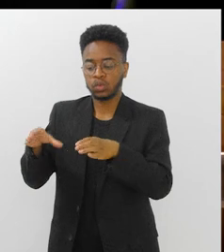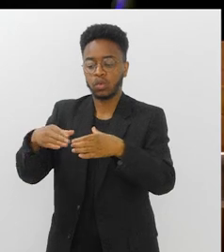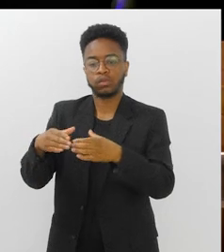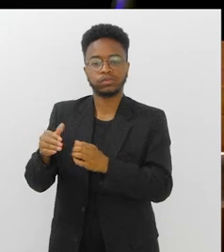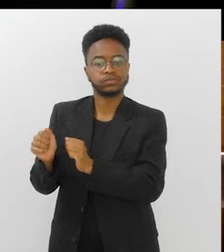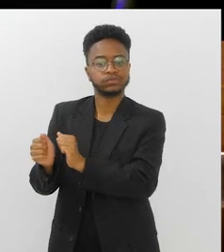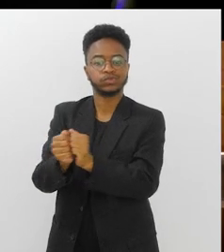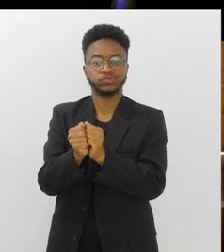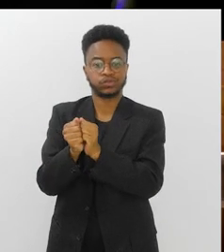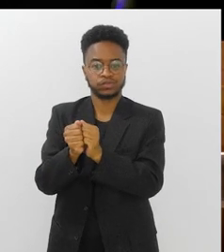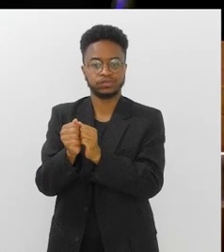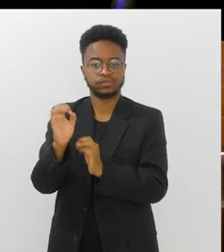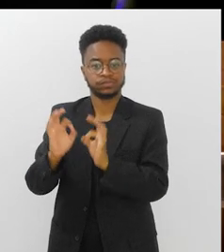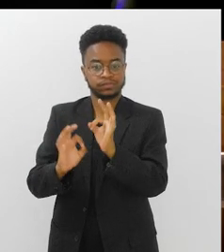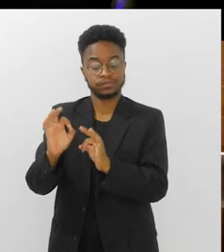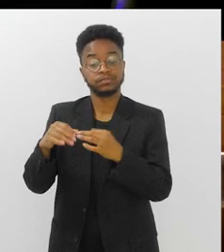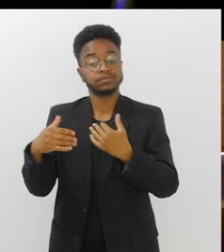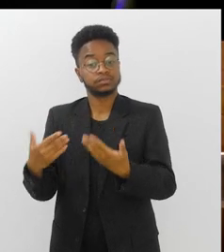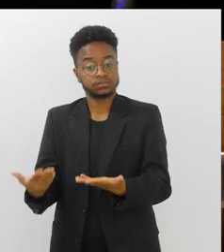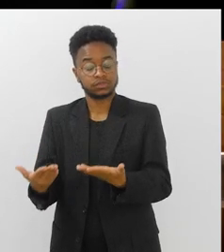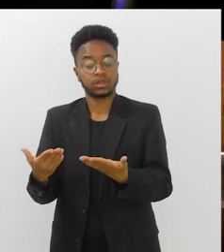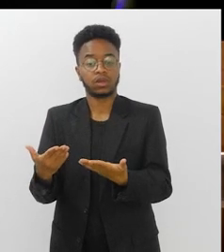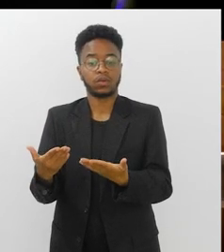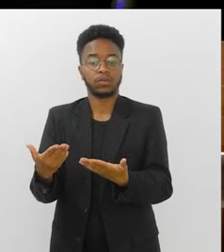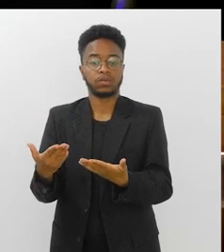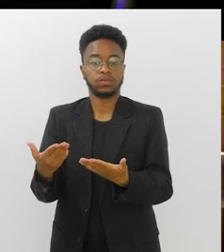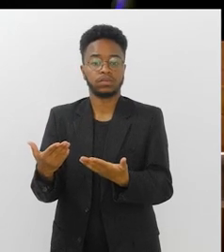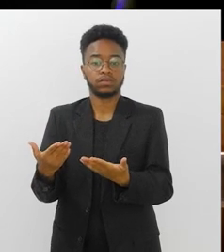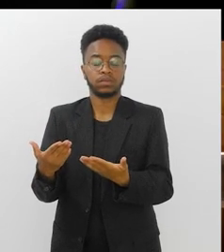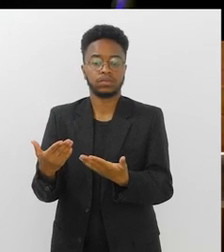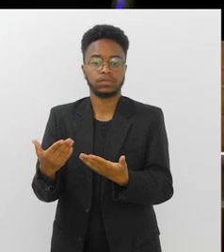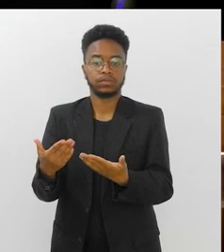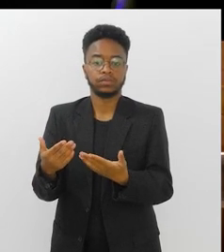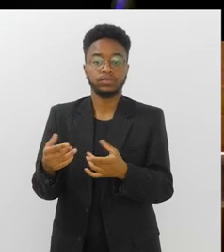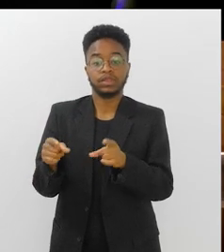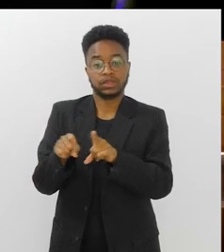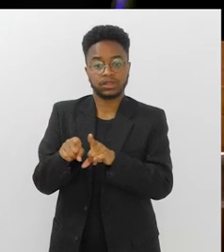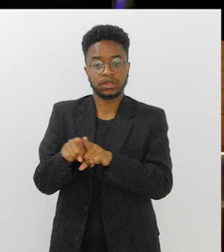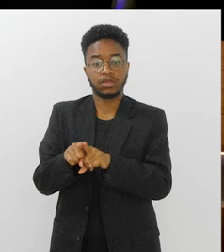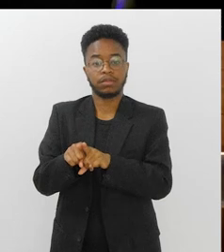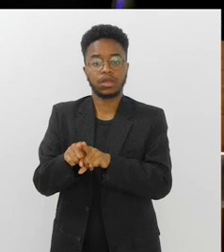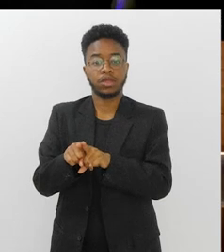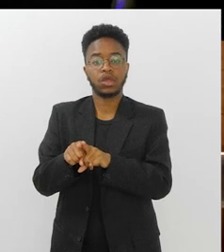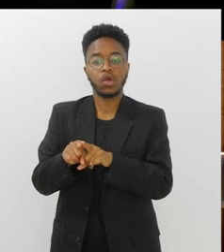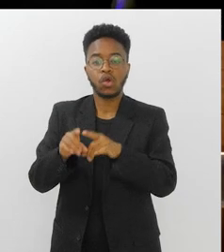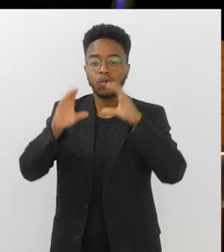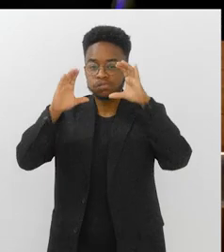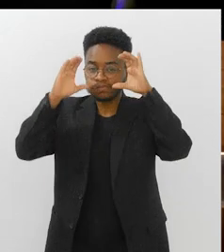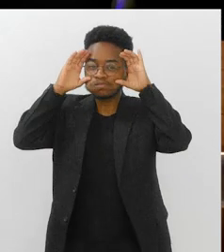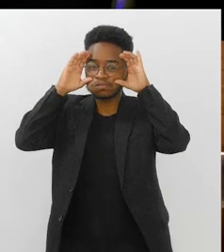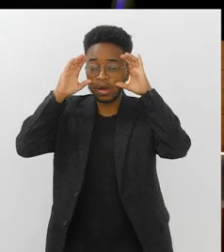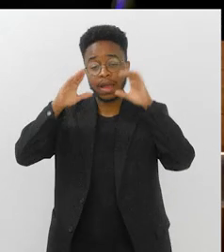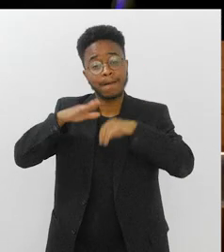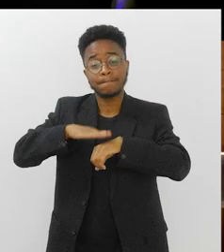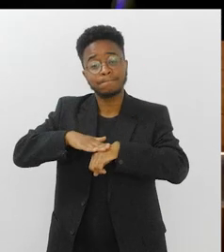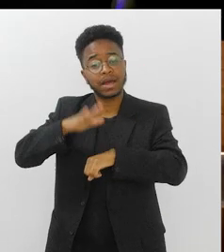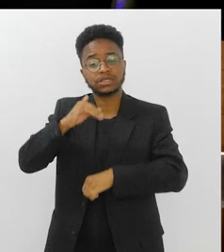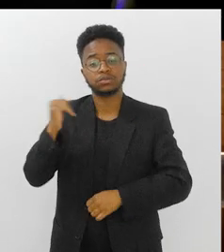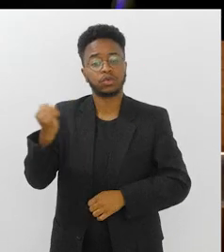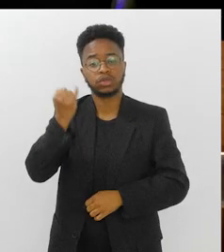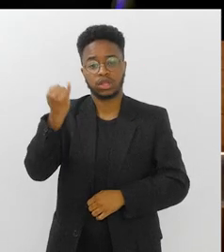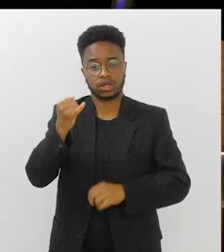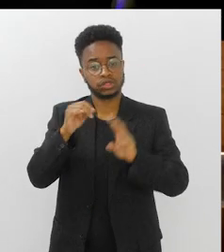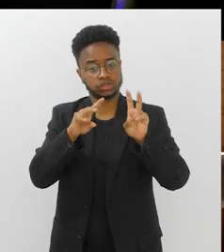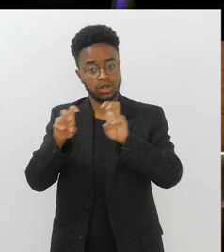as categorias então Eh até é um né a a a produção ocular acaba ficando mais importante